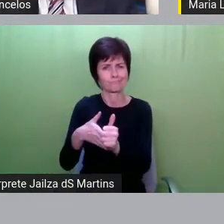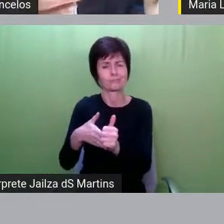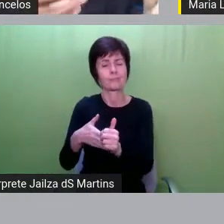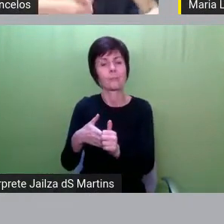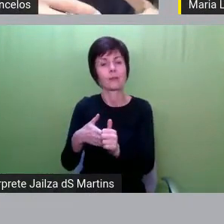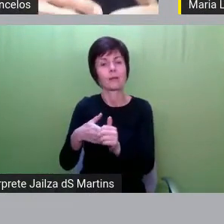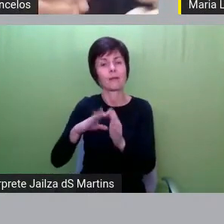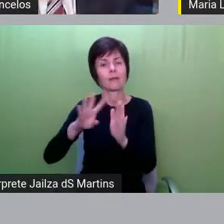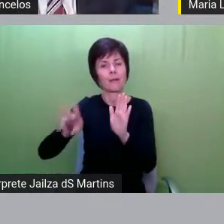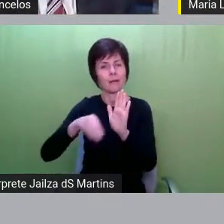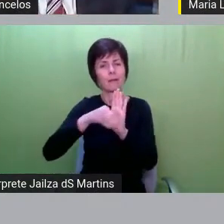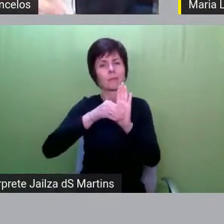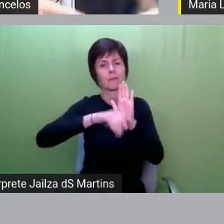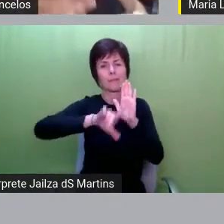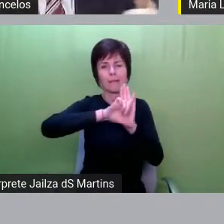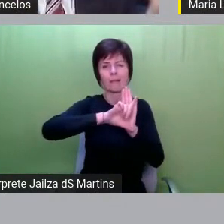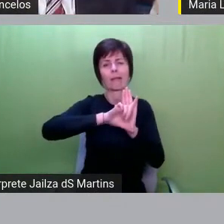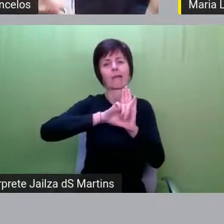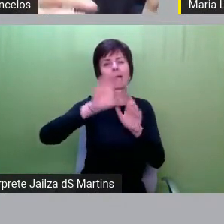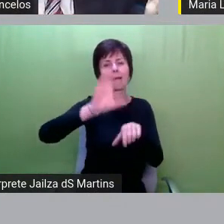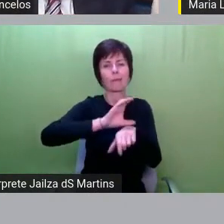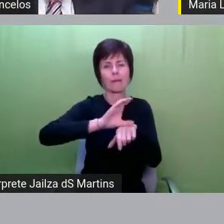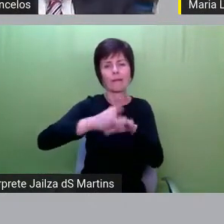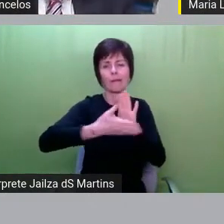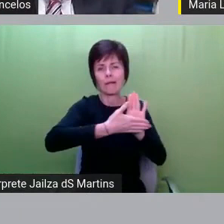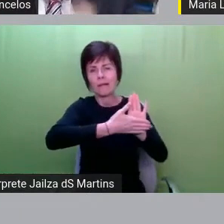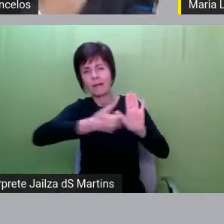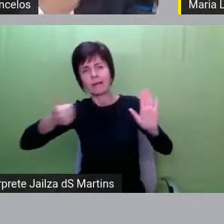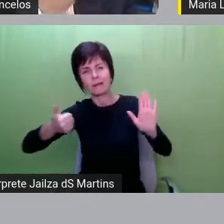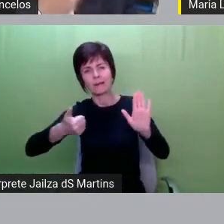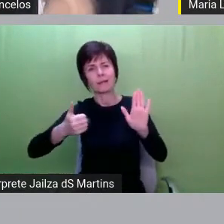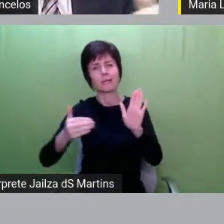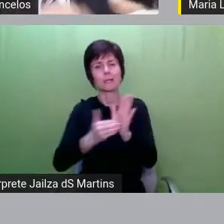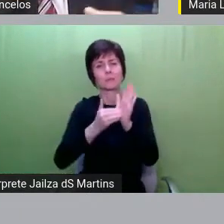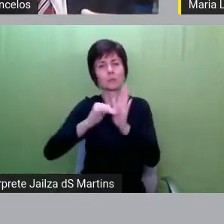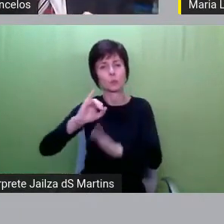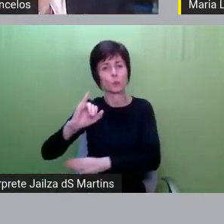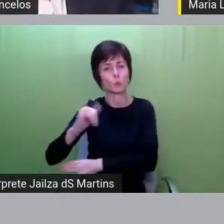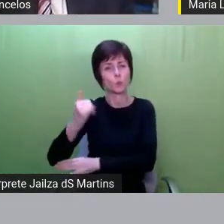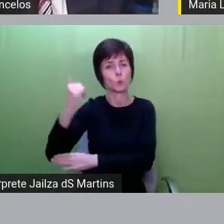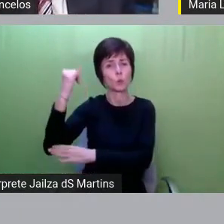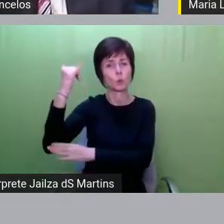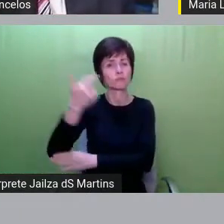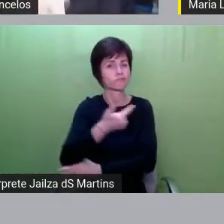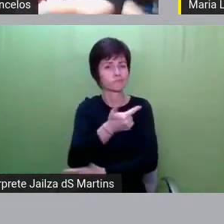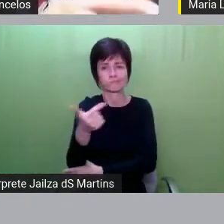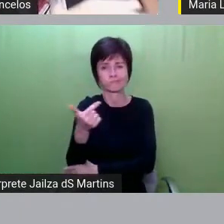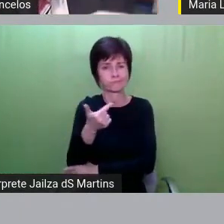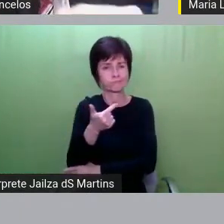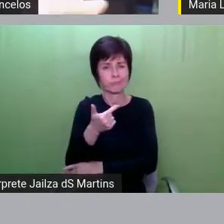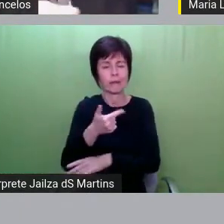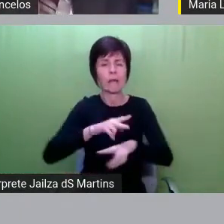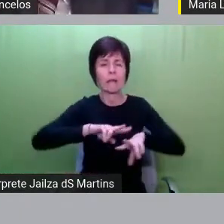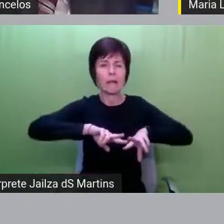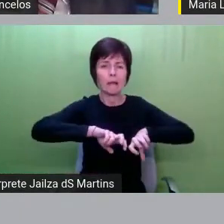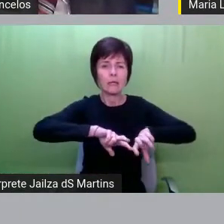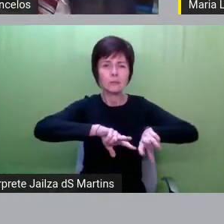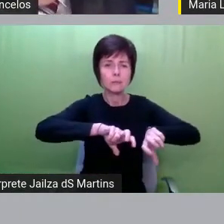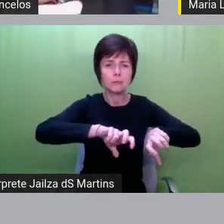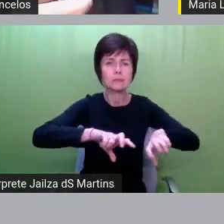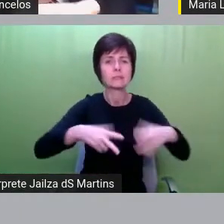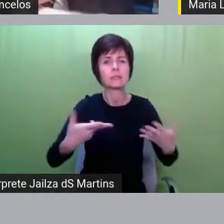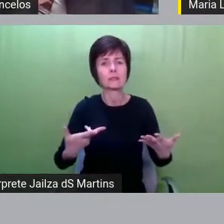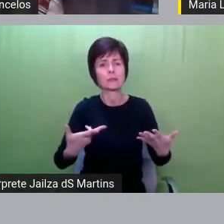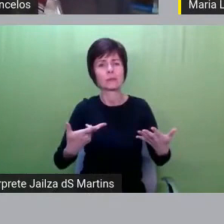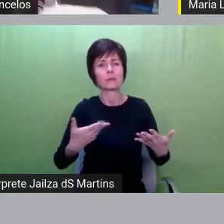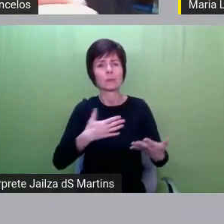Emendas constitucionais que eliminaram o limite dos juros, permitiram a exploração, o início, professora,